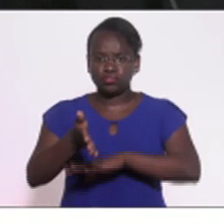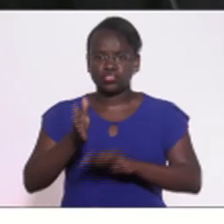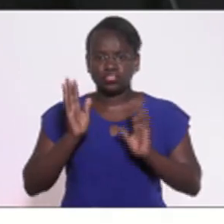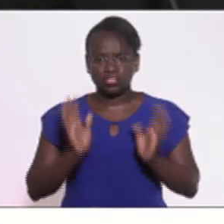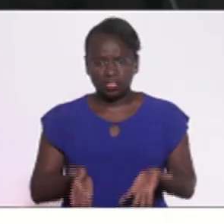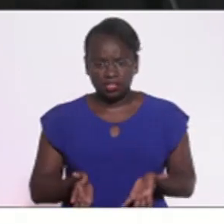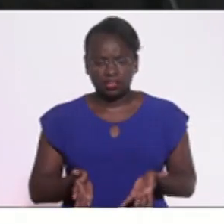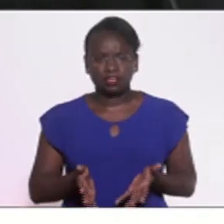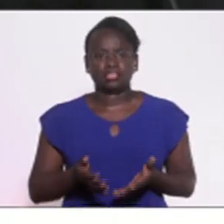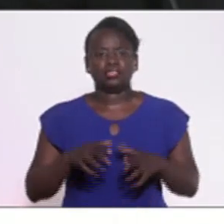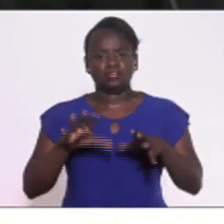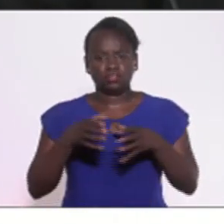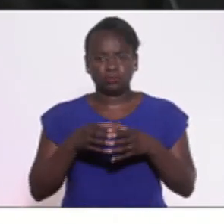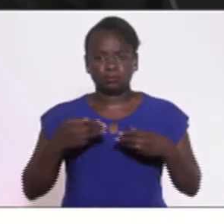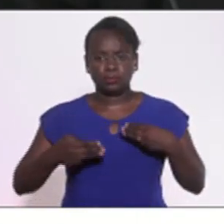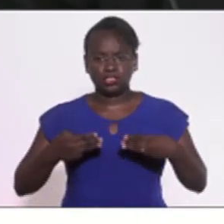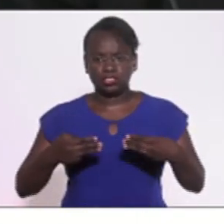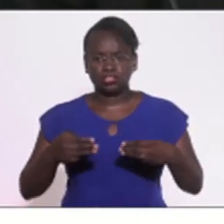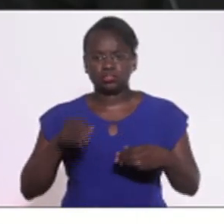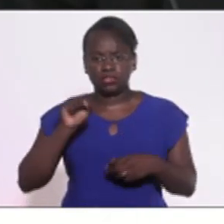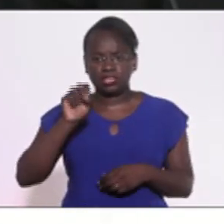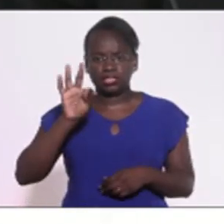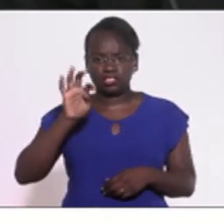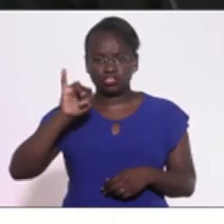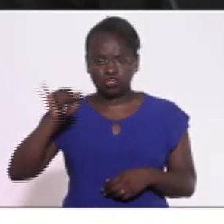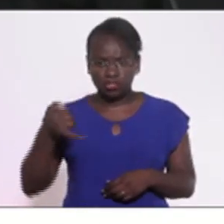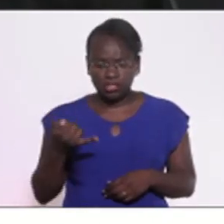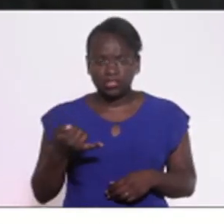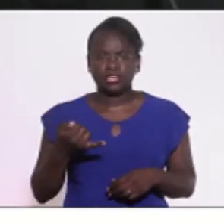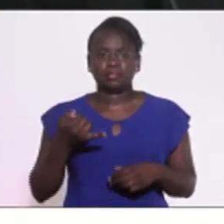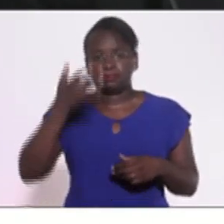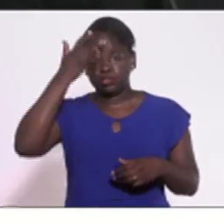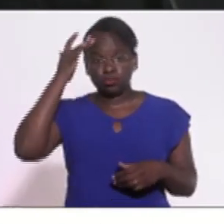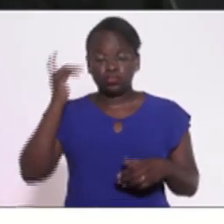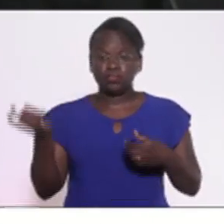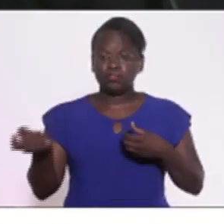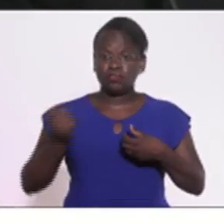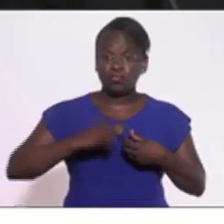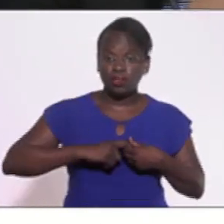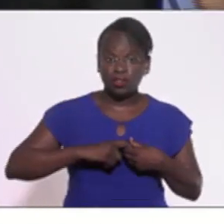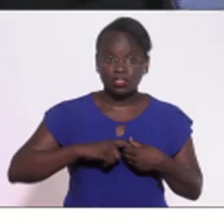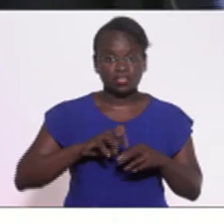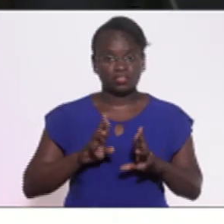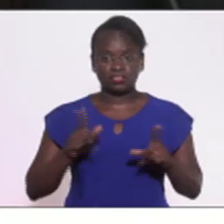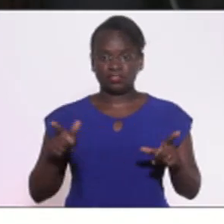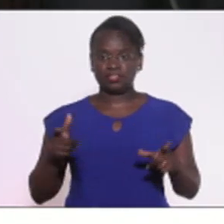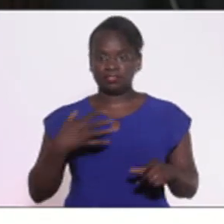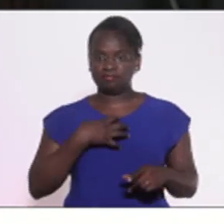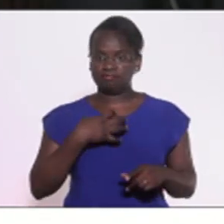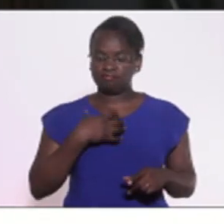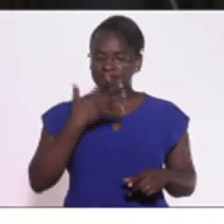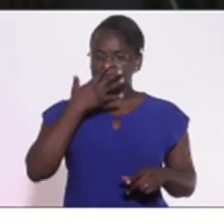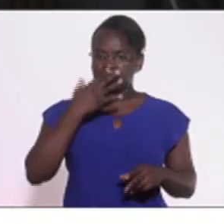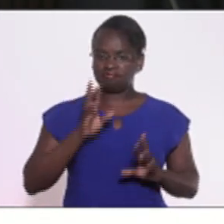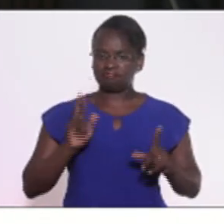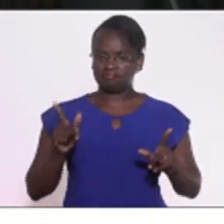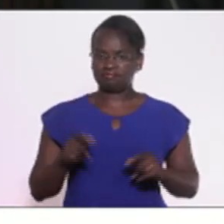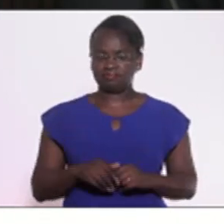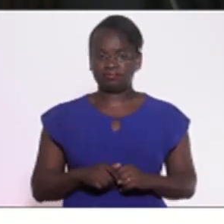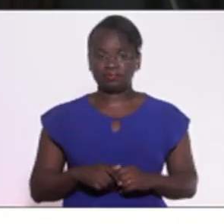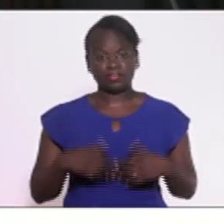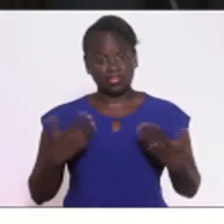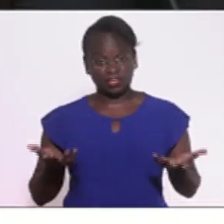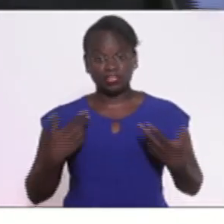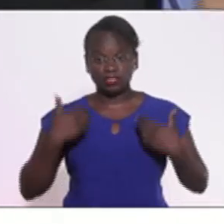recentemente tivemos com os ministros do Supremo e do STJ, não há quem volte de lá sem uma impressão distinta. Então,